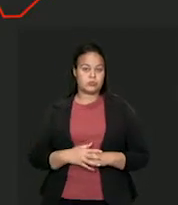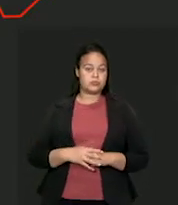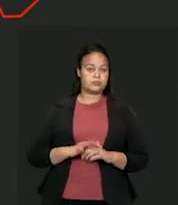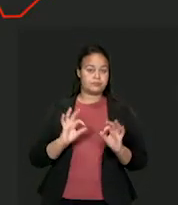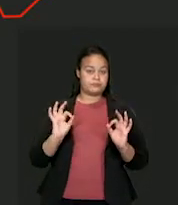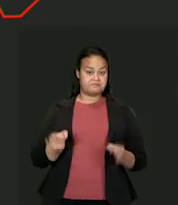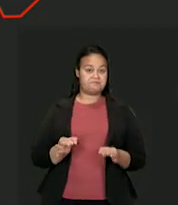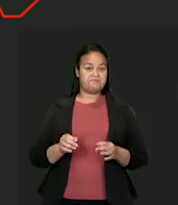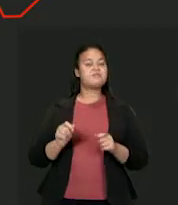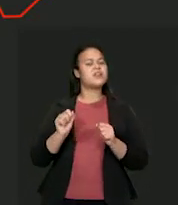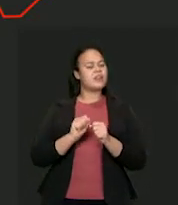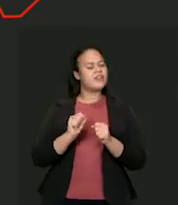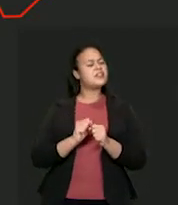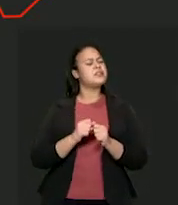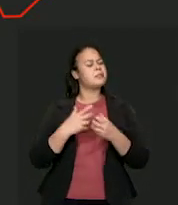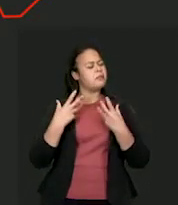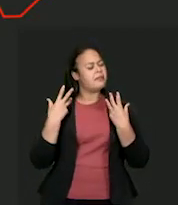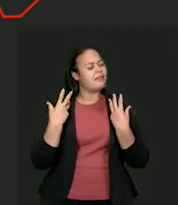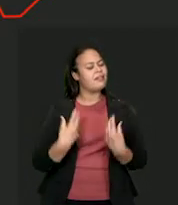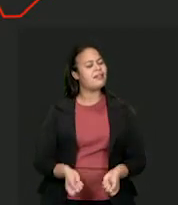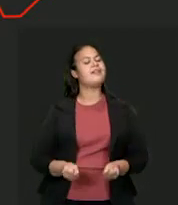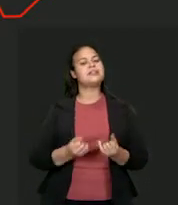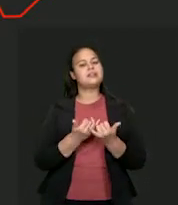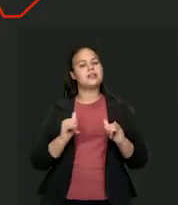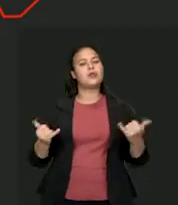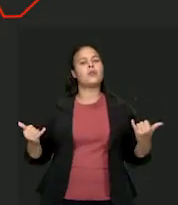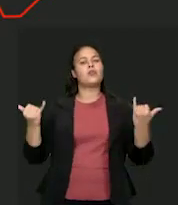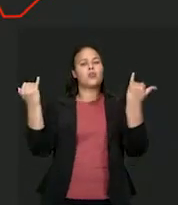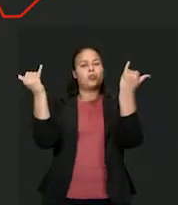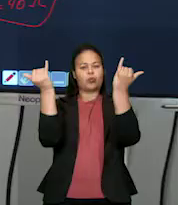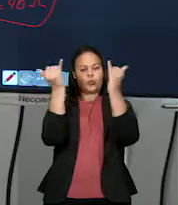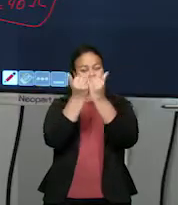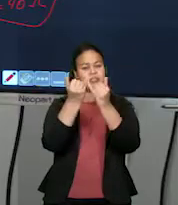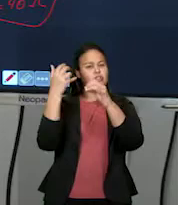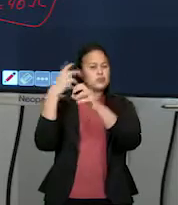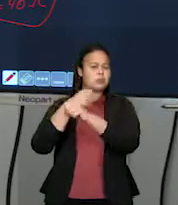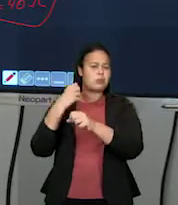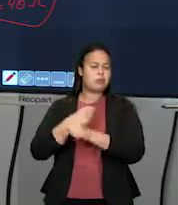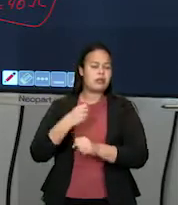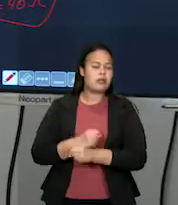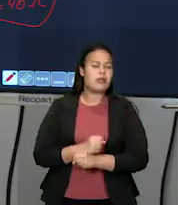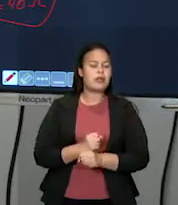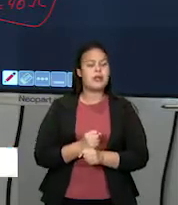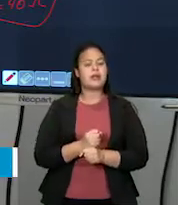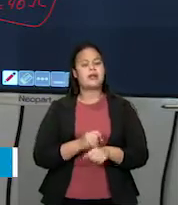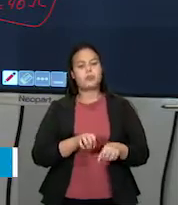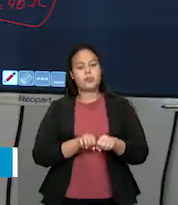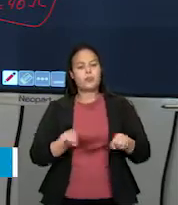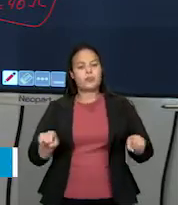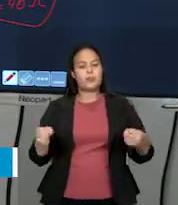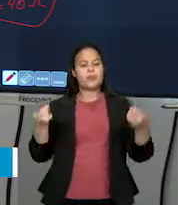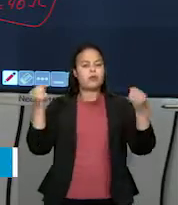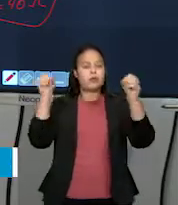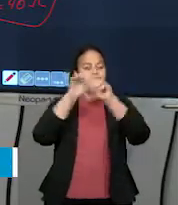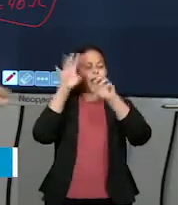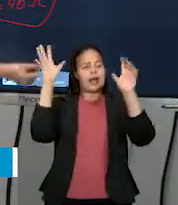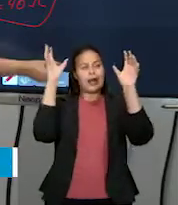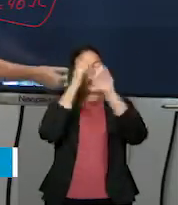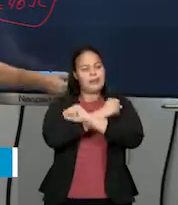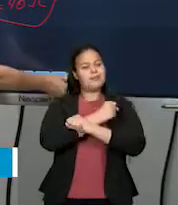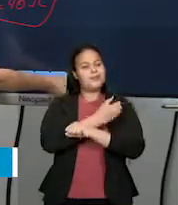Certo? Vocês vão fazer isso muito nos circuitos, para calcular várias outras grandezas. Rapidamente você se